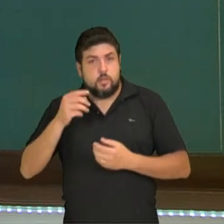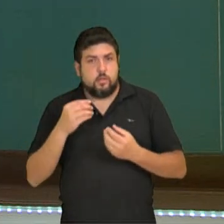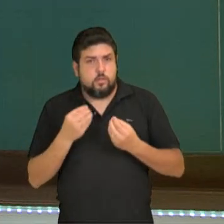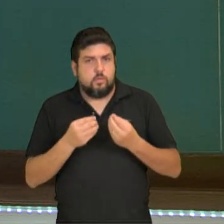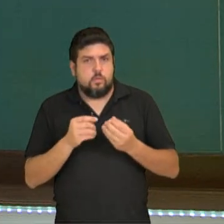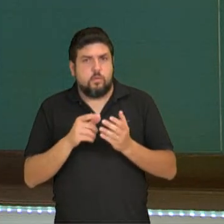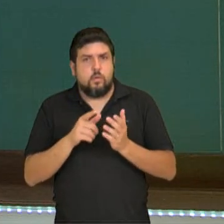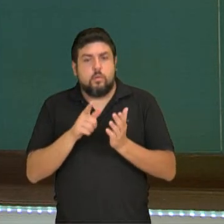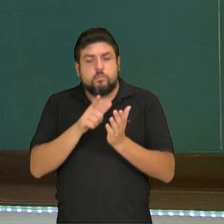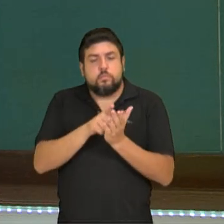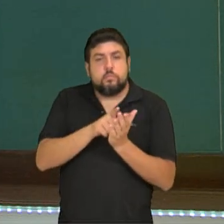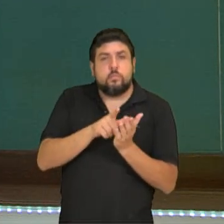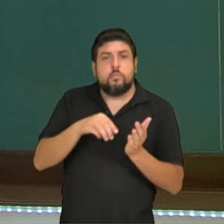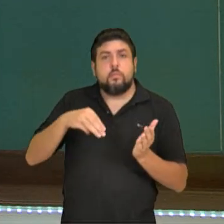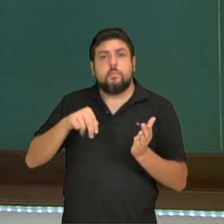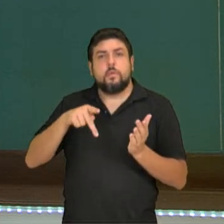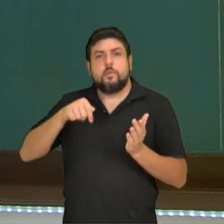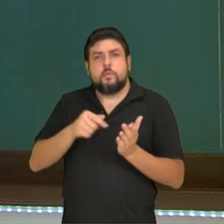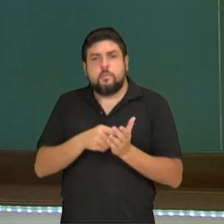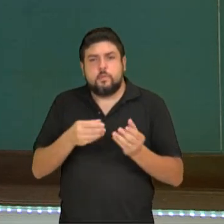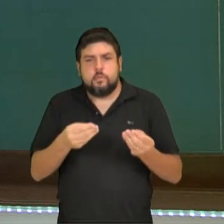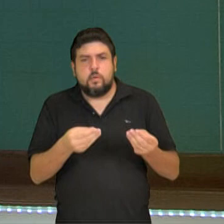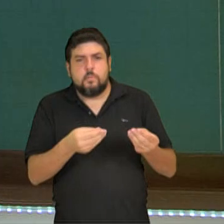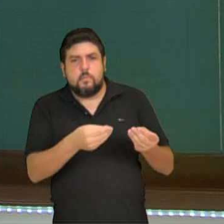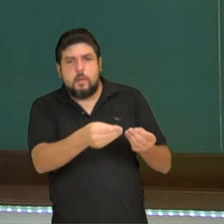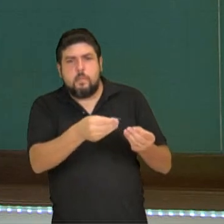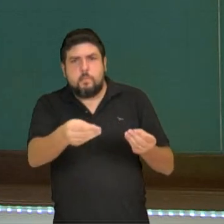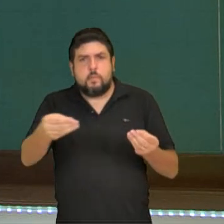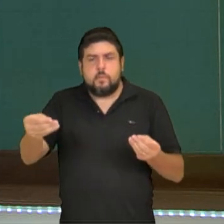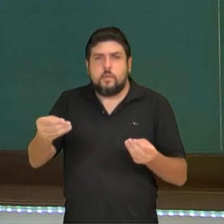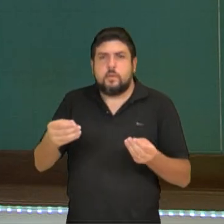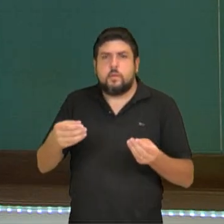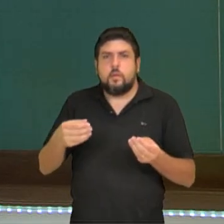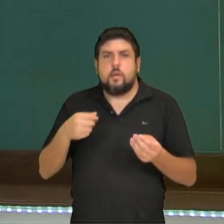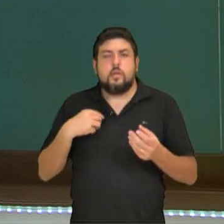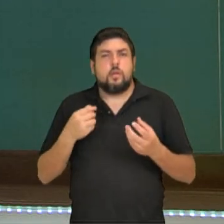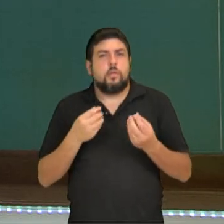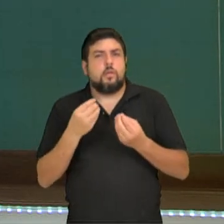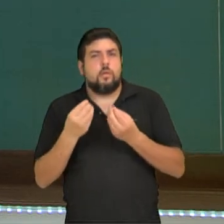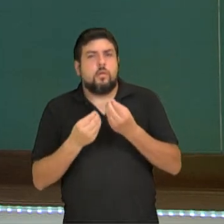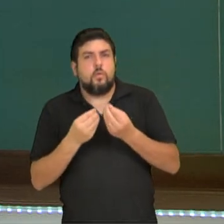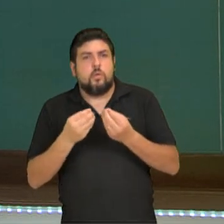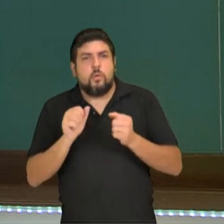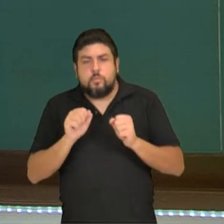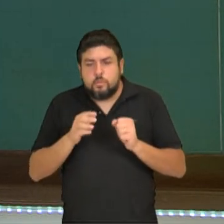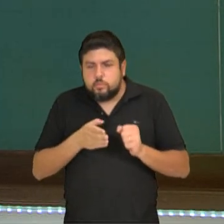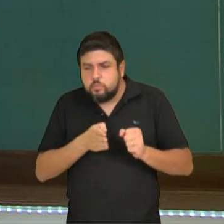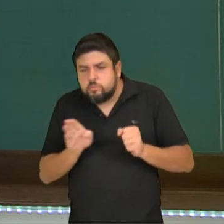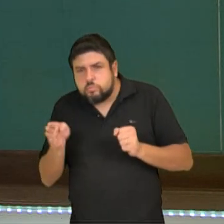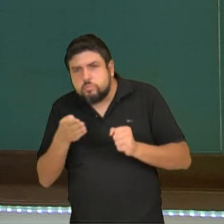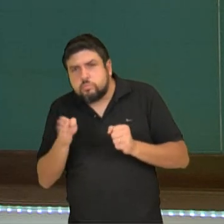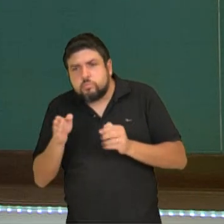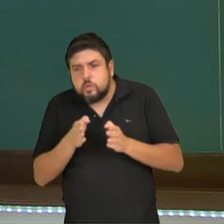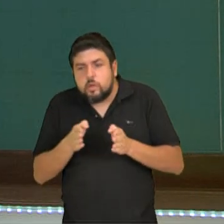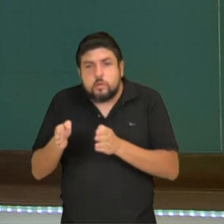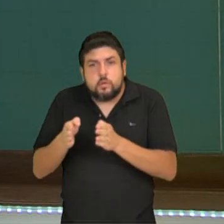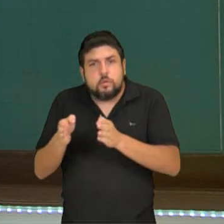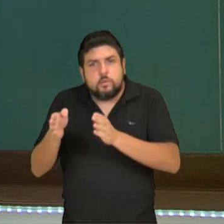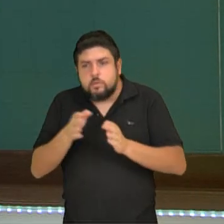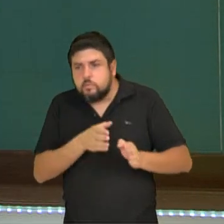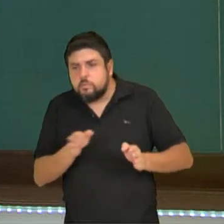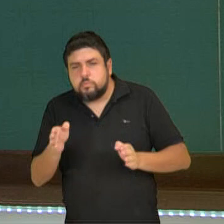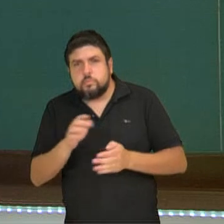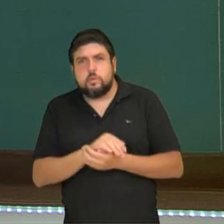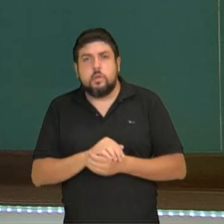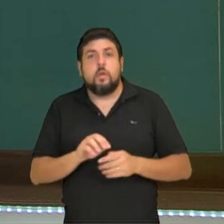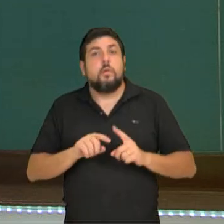para vocês numa competição, e aqui como você pode fazer esse caminho. Né? Então, mas você obrigatoriamente tem que